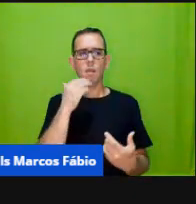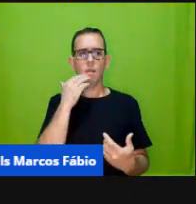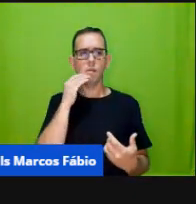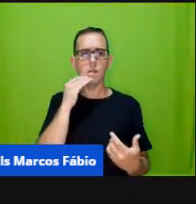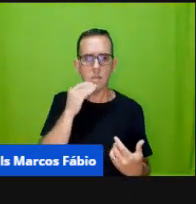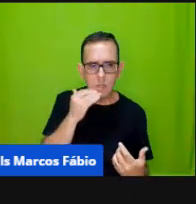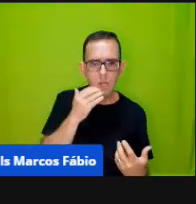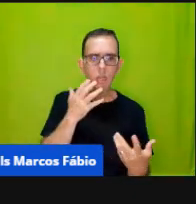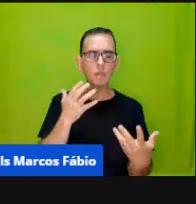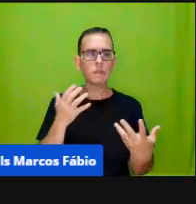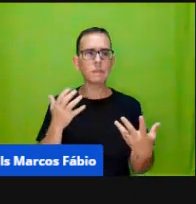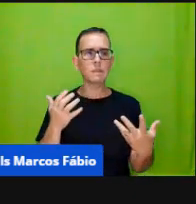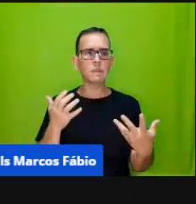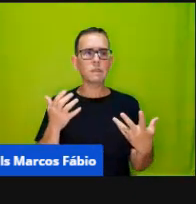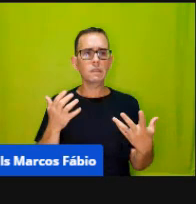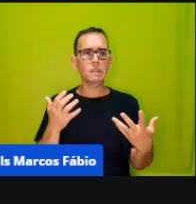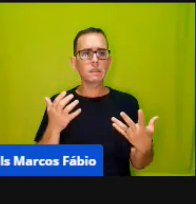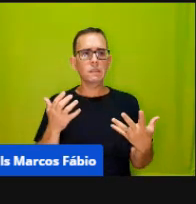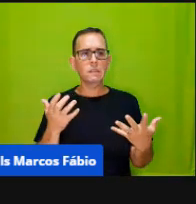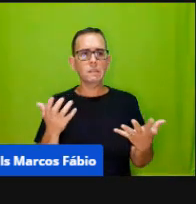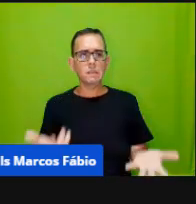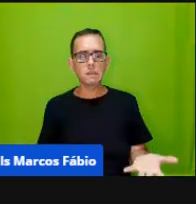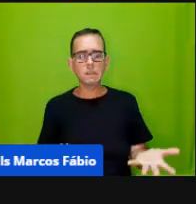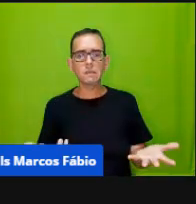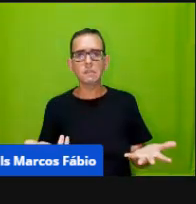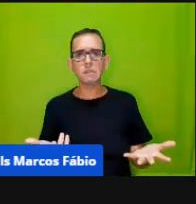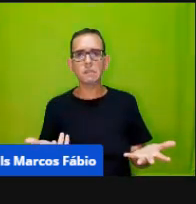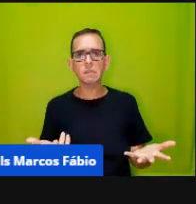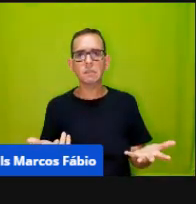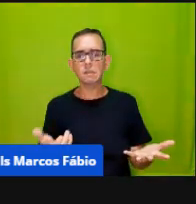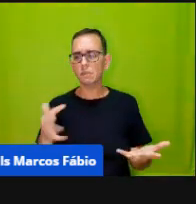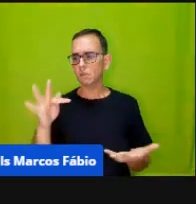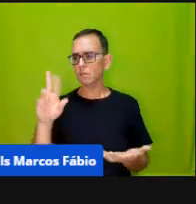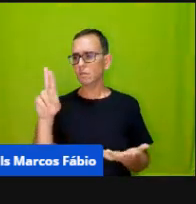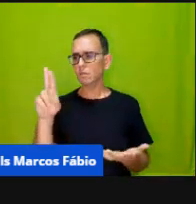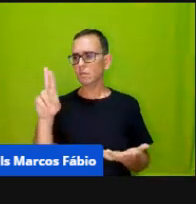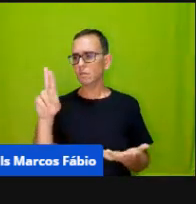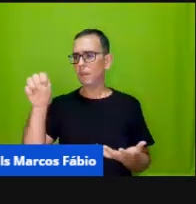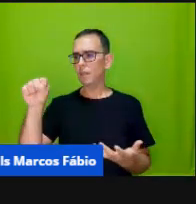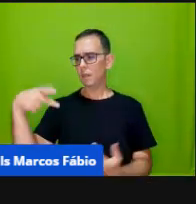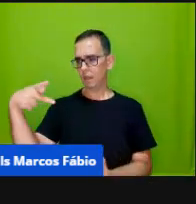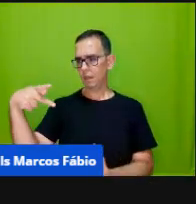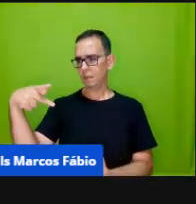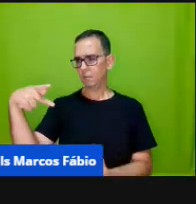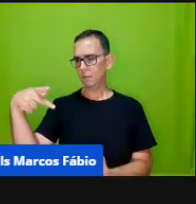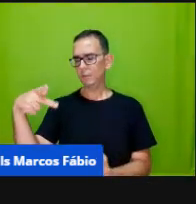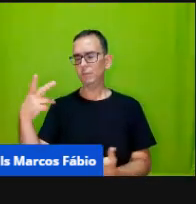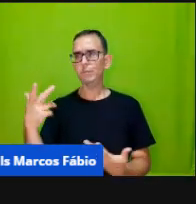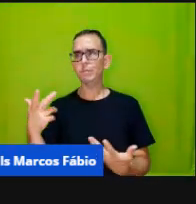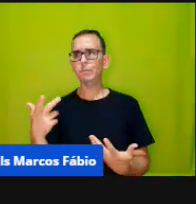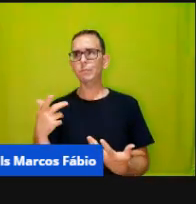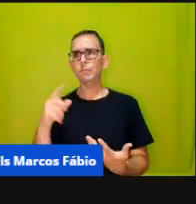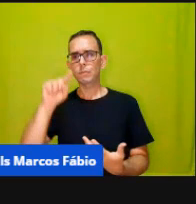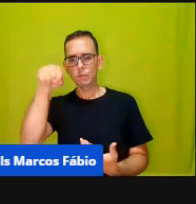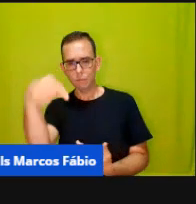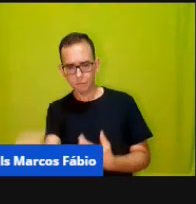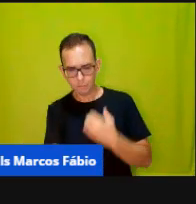Que a FUNESP, naquela época, Sense, né? Depois virou